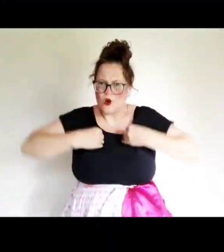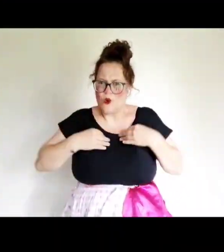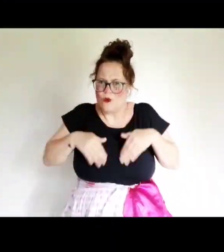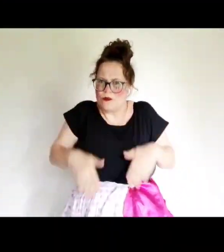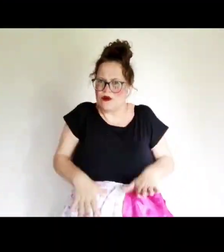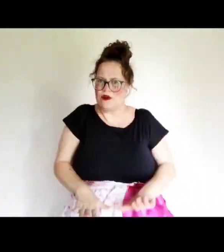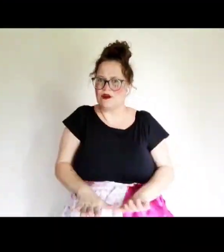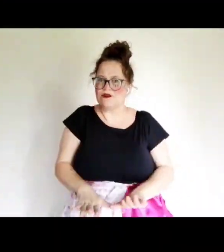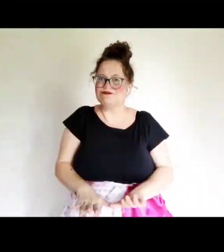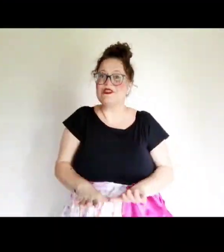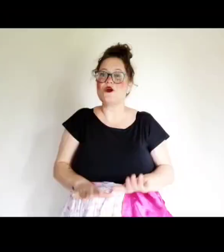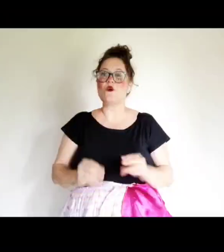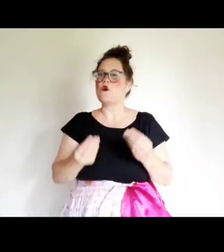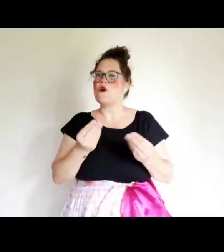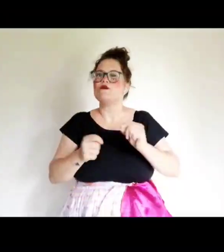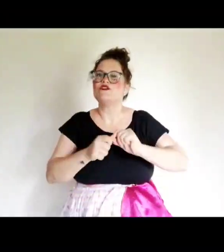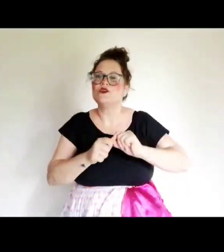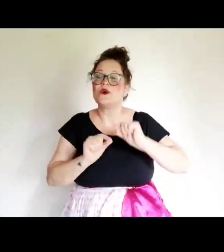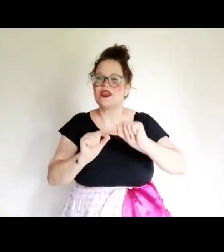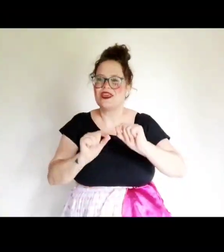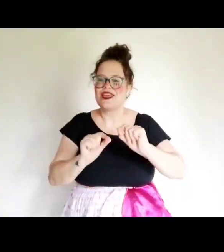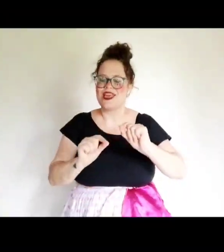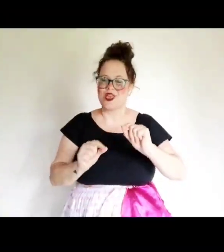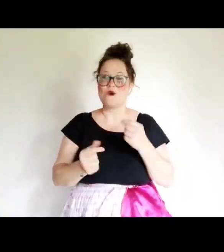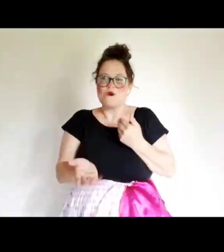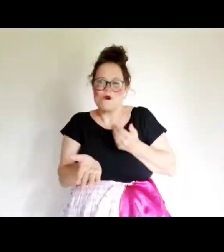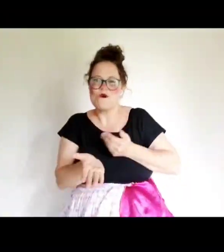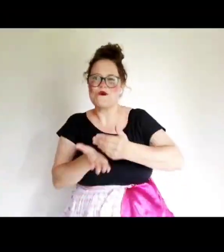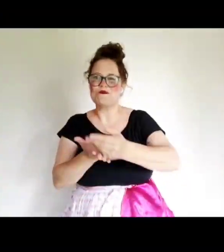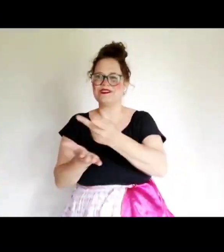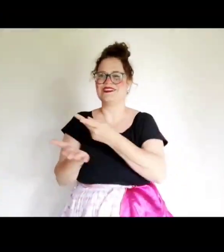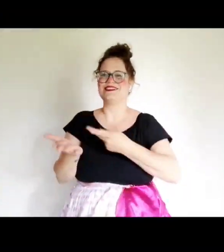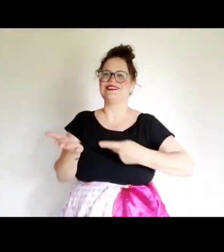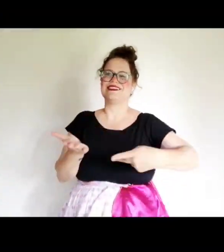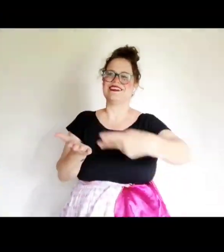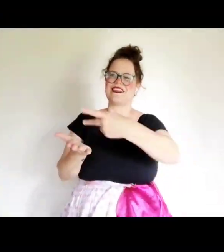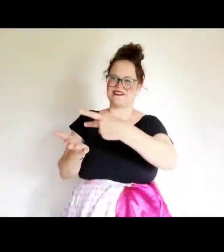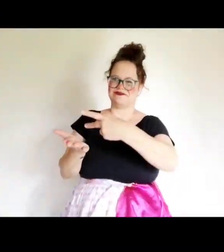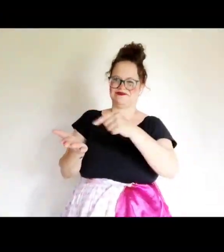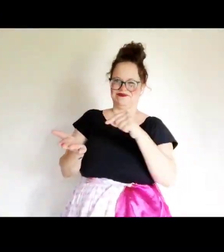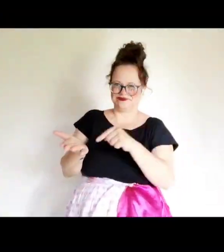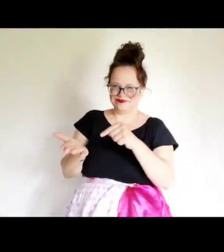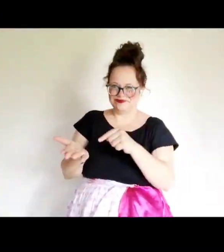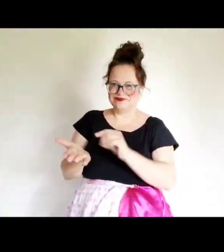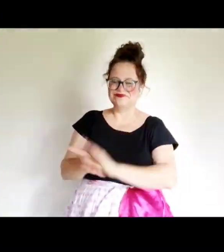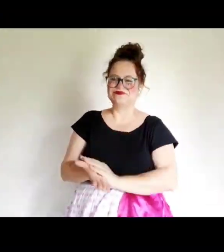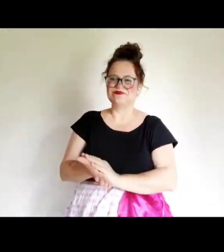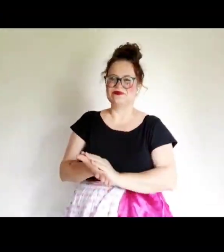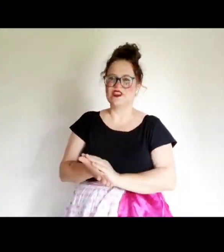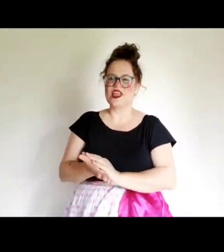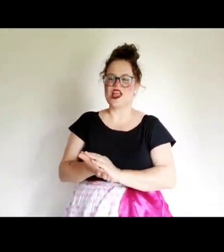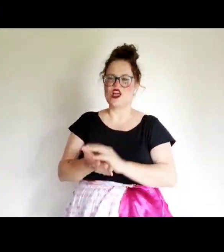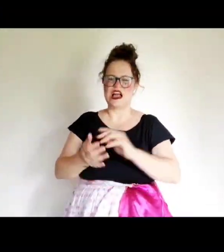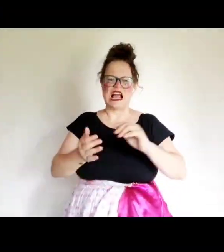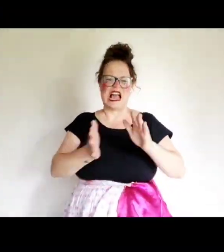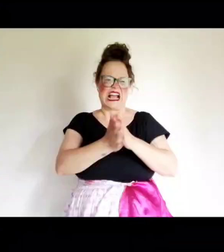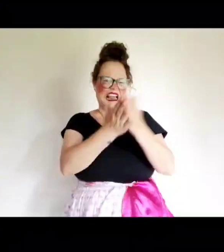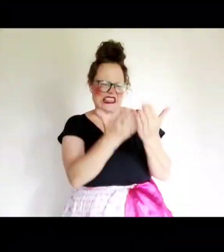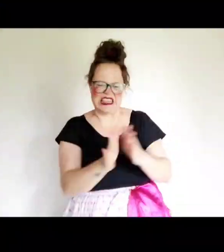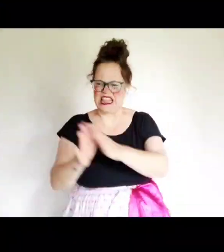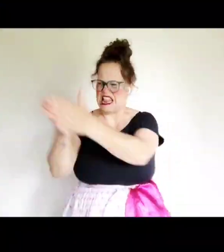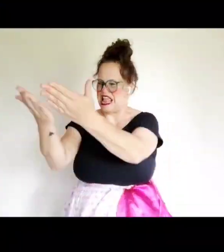Então o que eu fiz? Comecei a desenhar a boneca de pano. Sim.